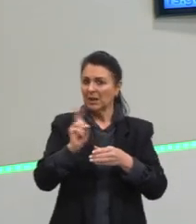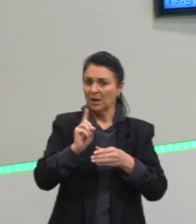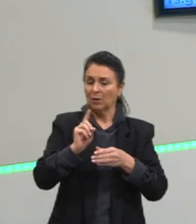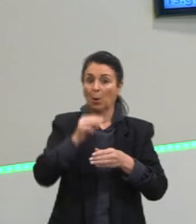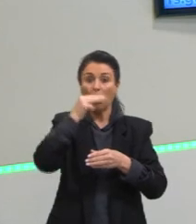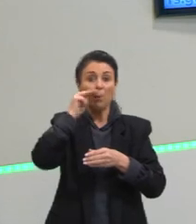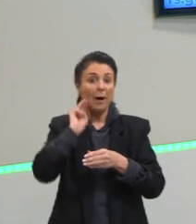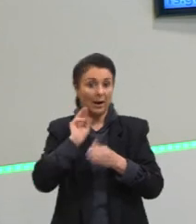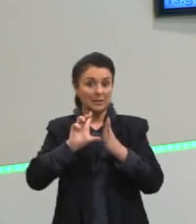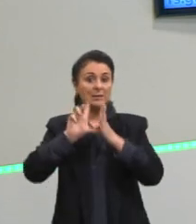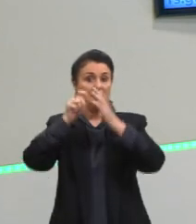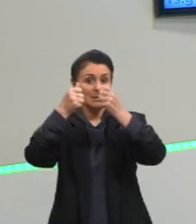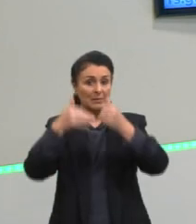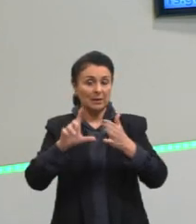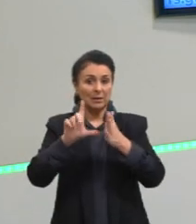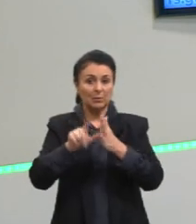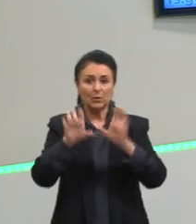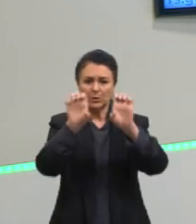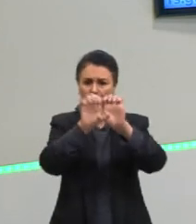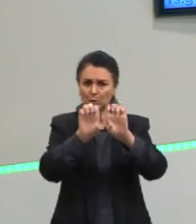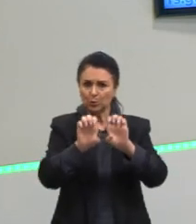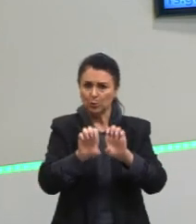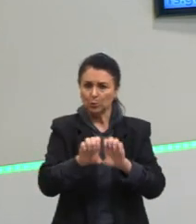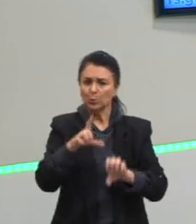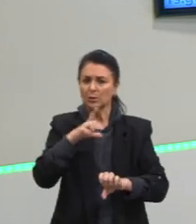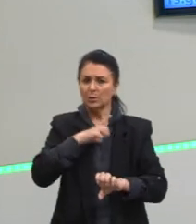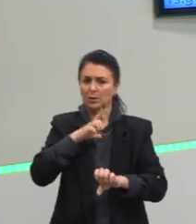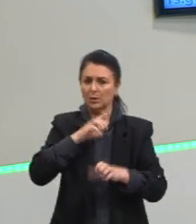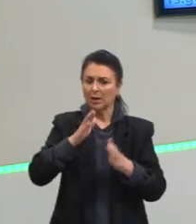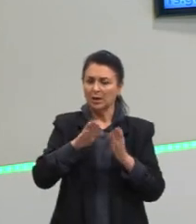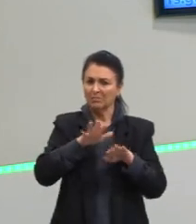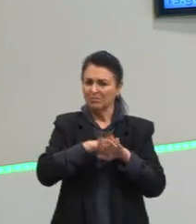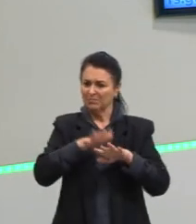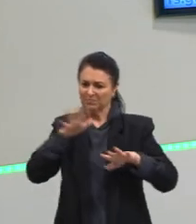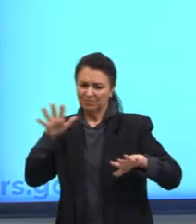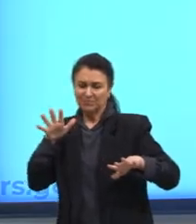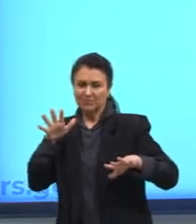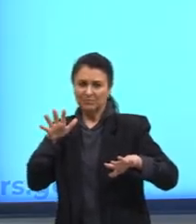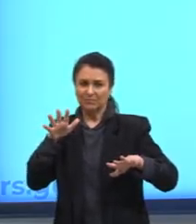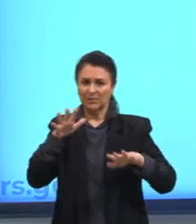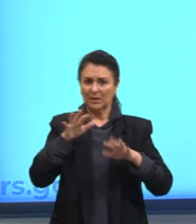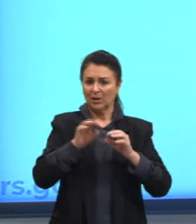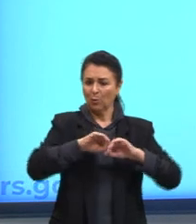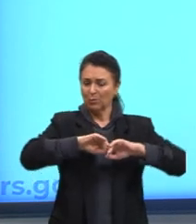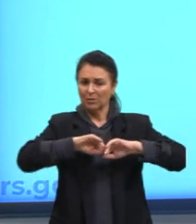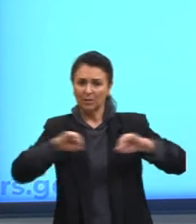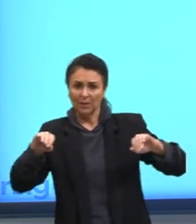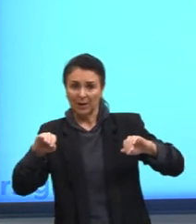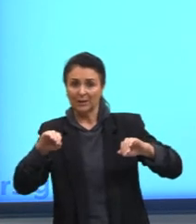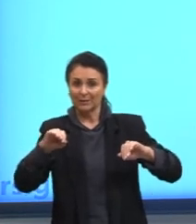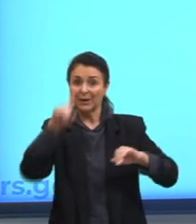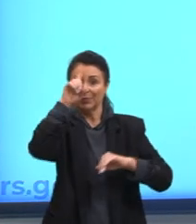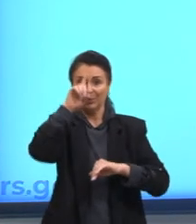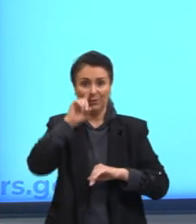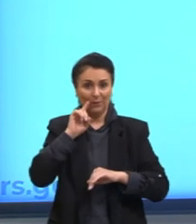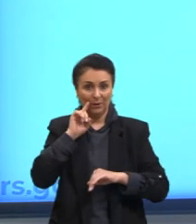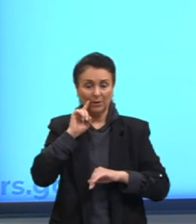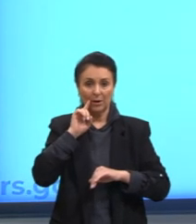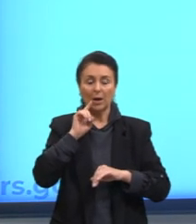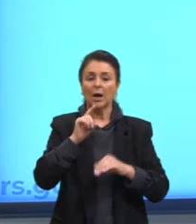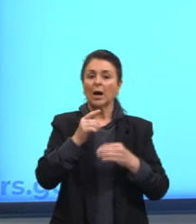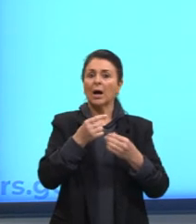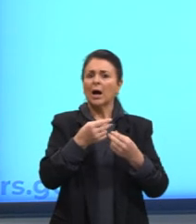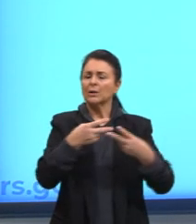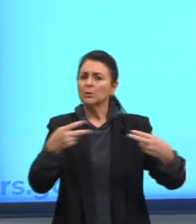as estruturas existentes internamente ou independente dos indivíduos e se a dor caem os fatores econômicos são